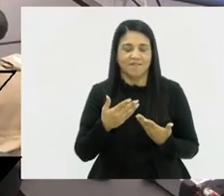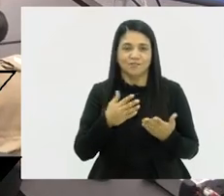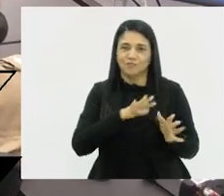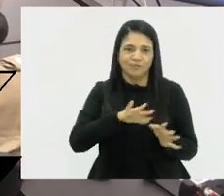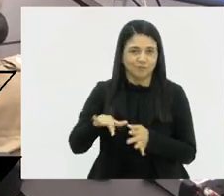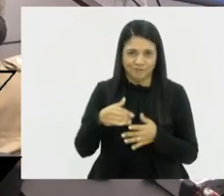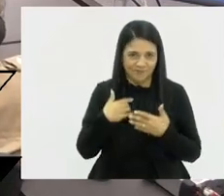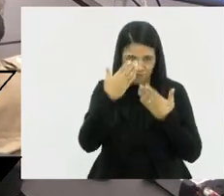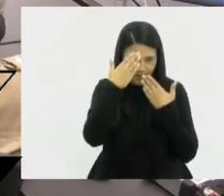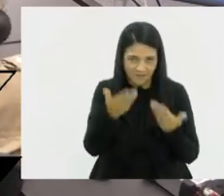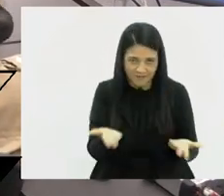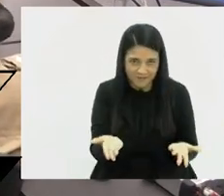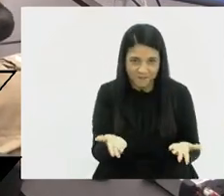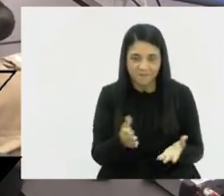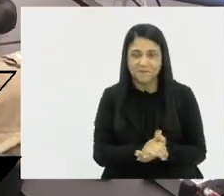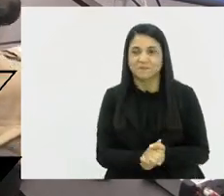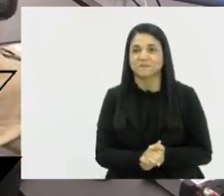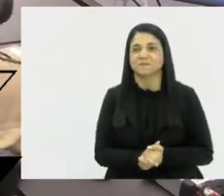Agradeço também.